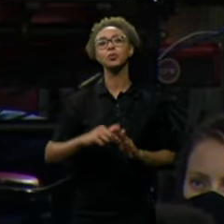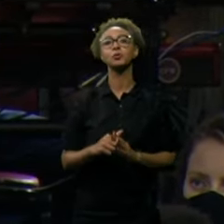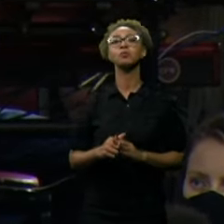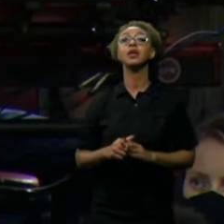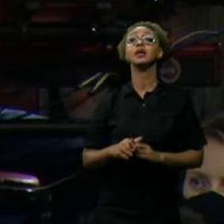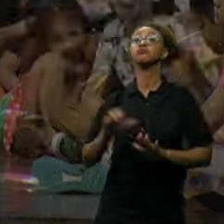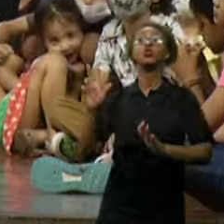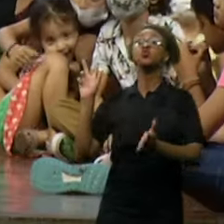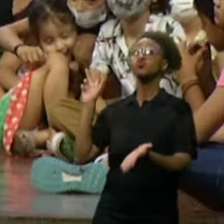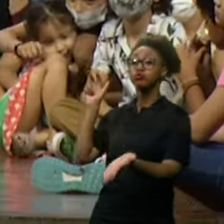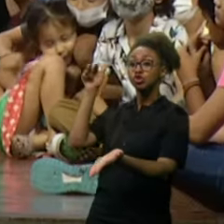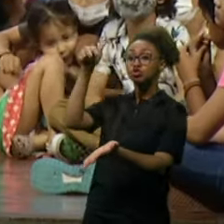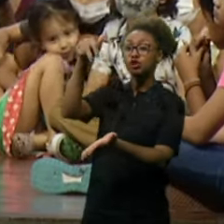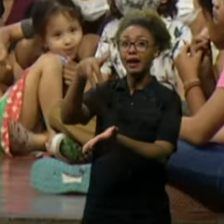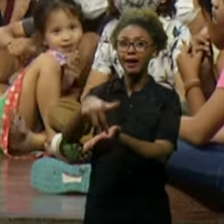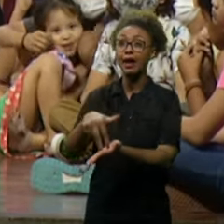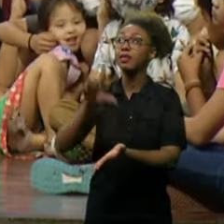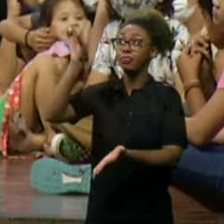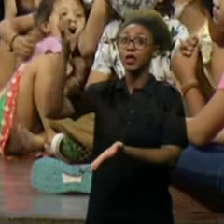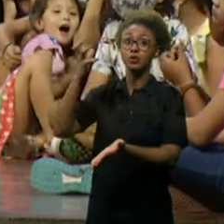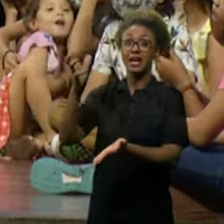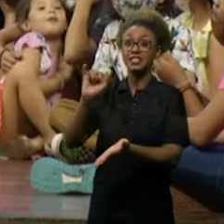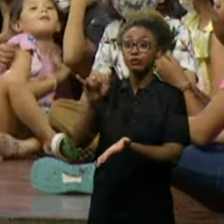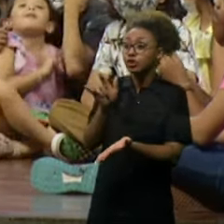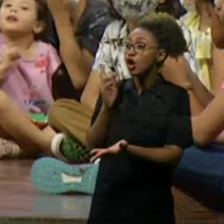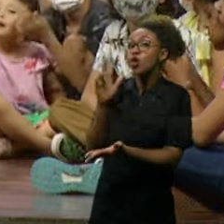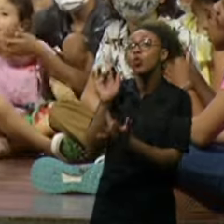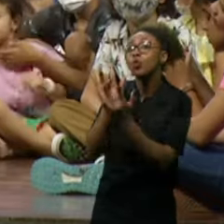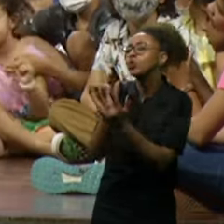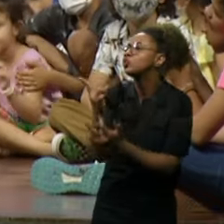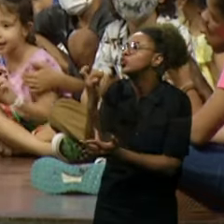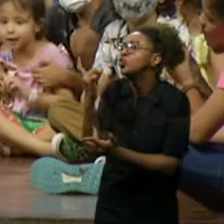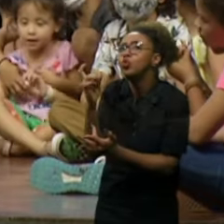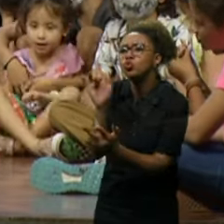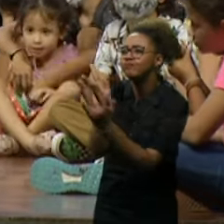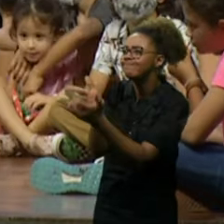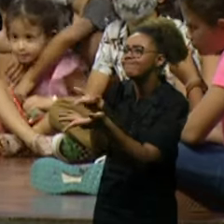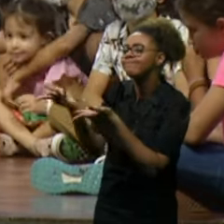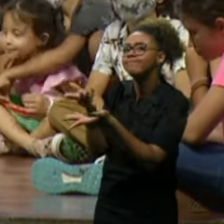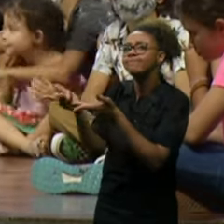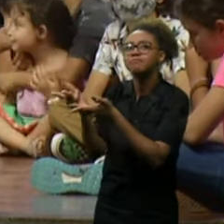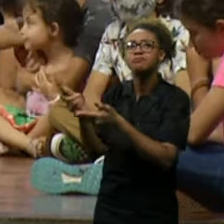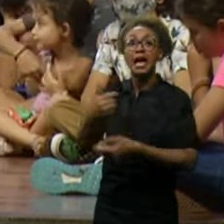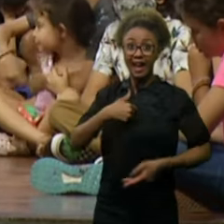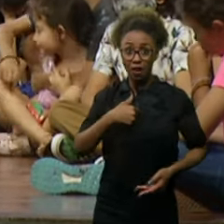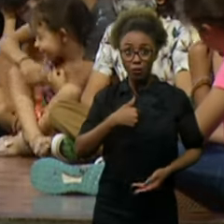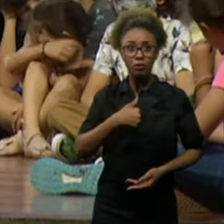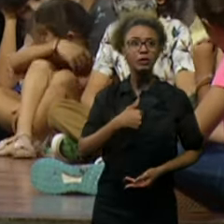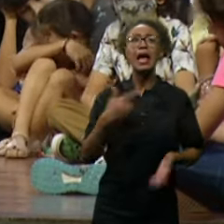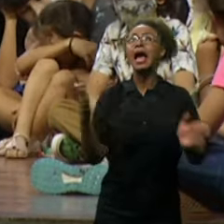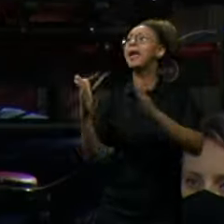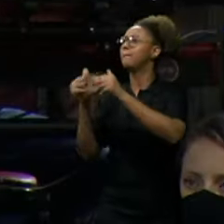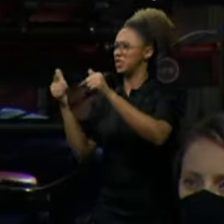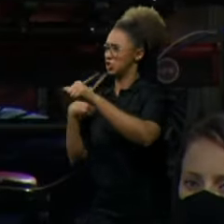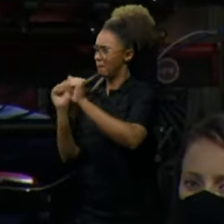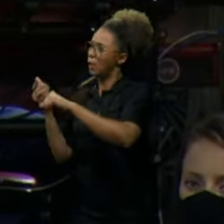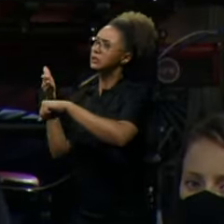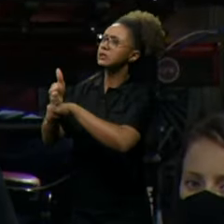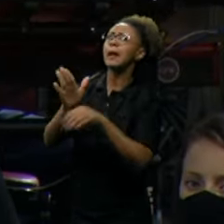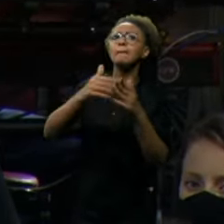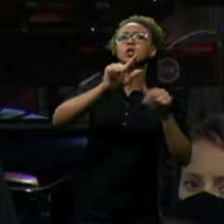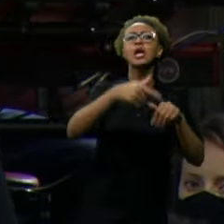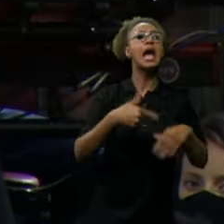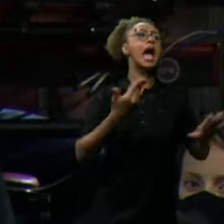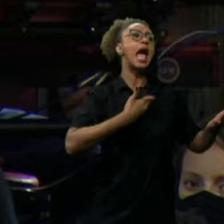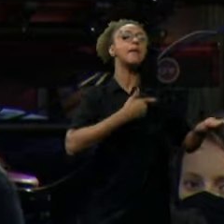para Quando Deus quer fazer e quando você preserva o seu contato com um eu não tinha esse negócio de pedir aqui vai ali